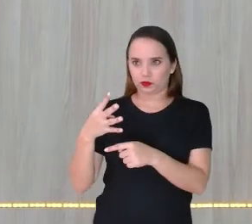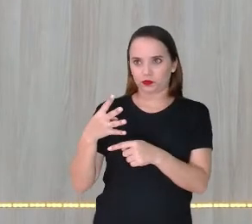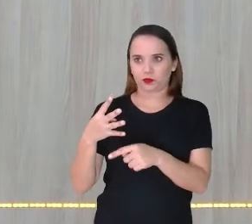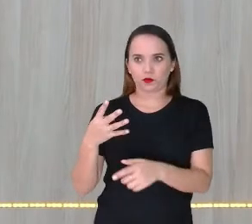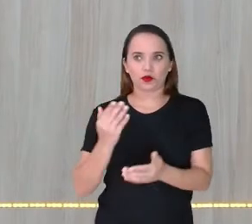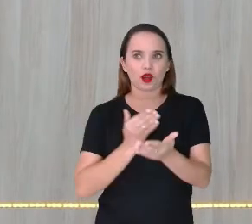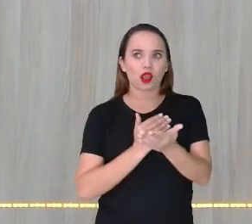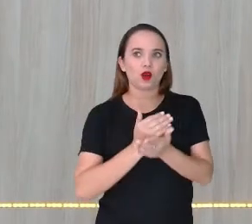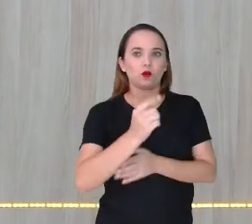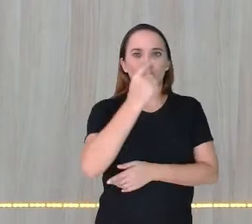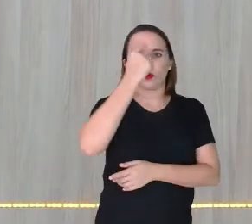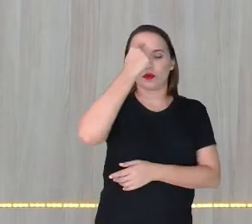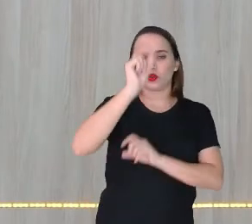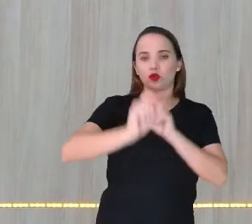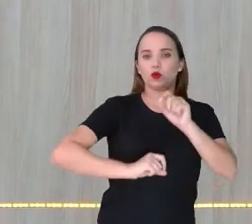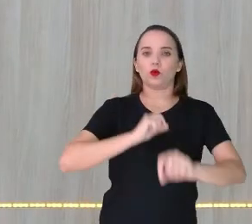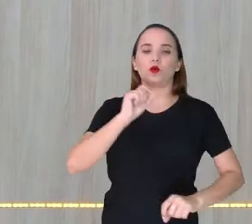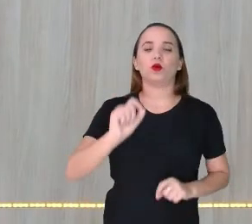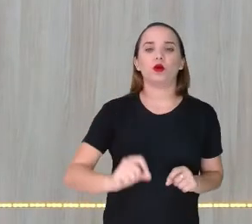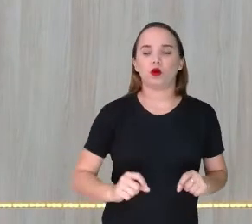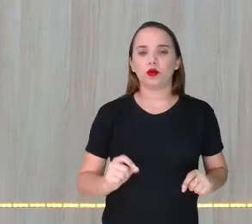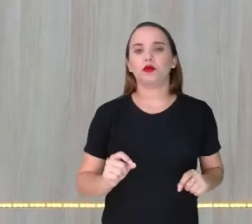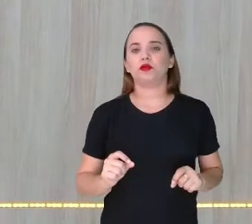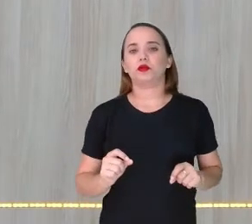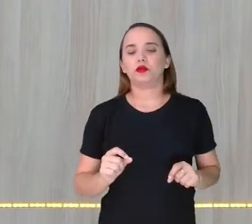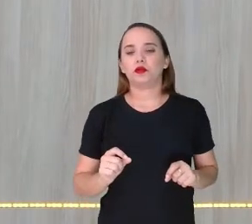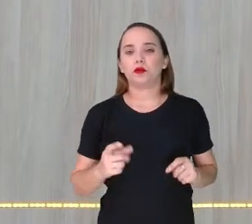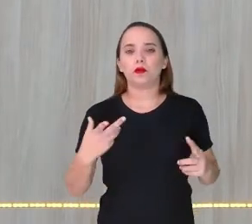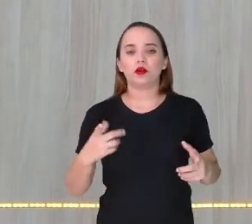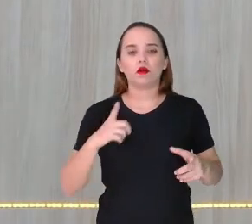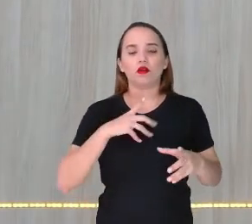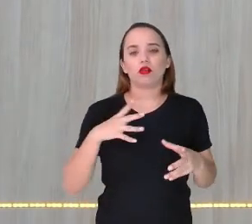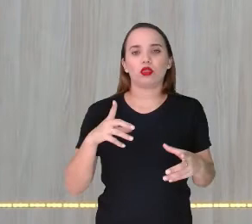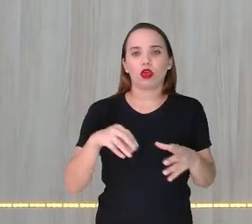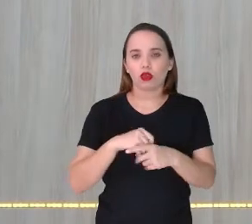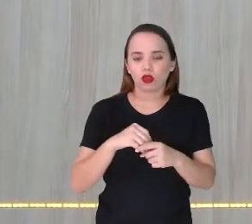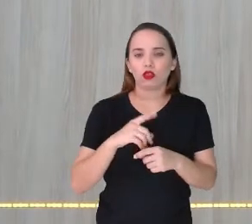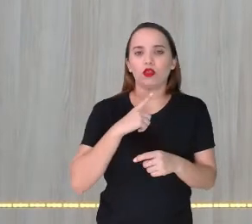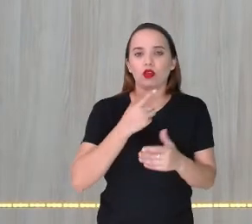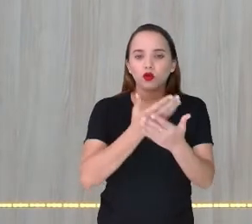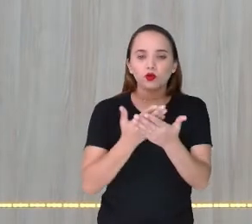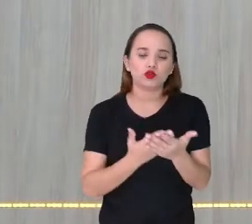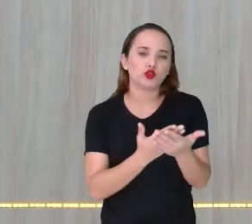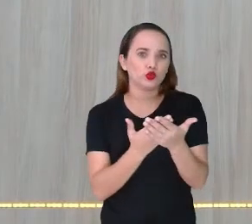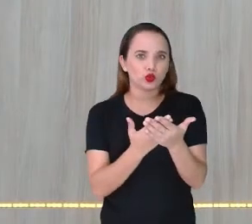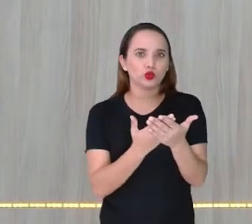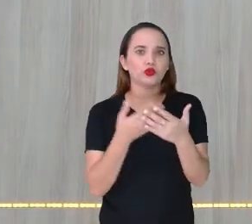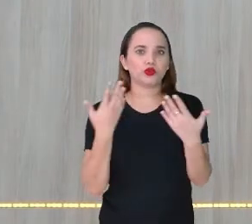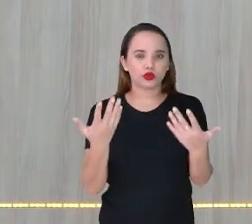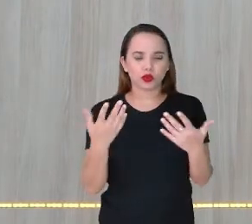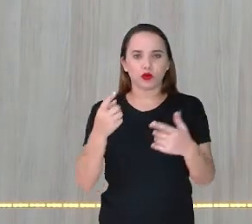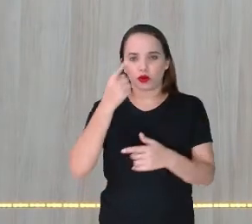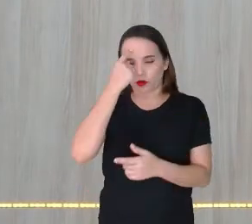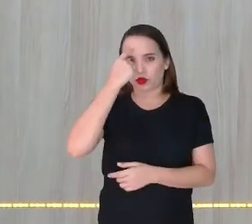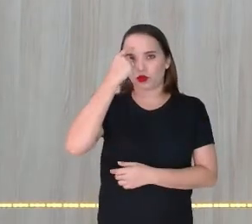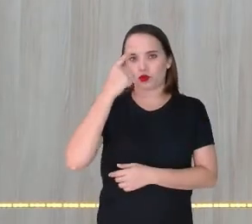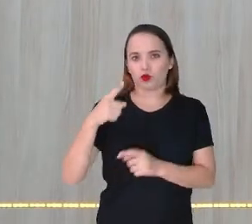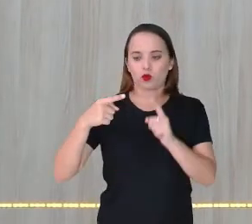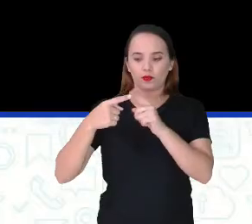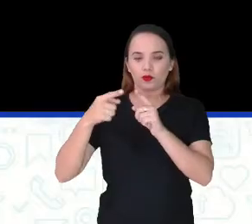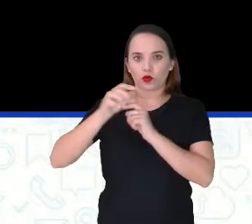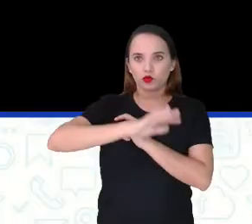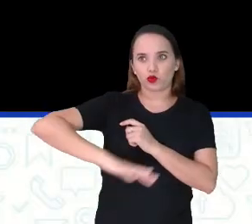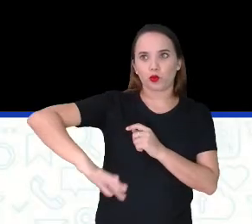começou a considerar 4 coisas aí para poder fazer esse estudo, né? Então ele considerou o espaço,